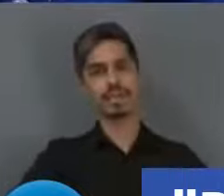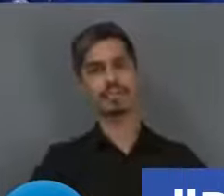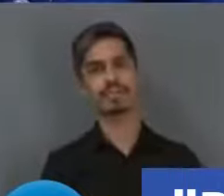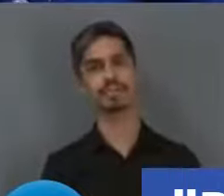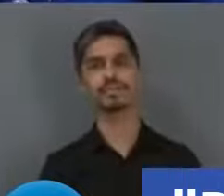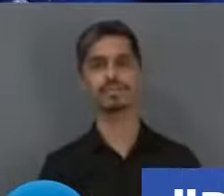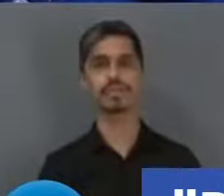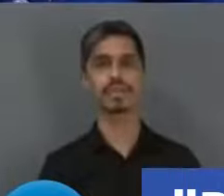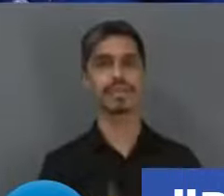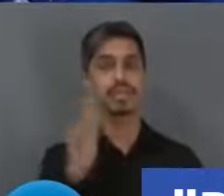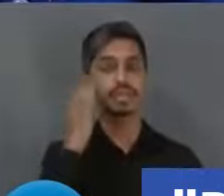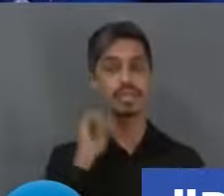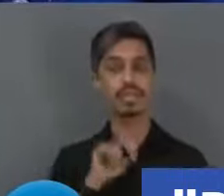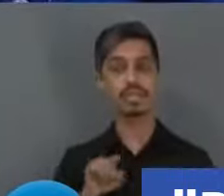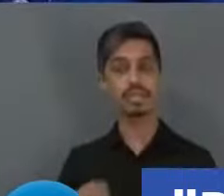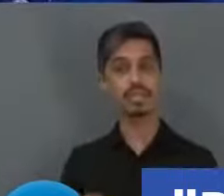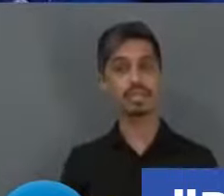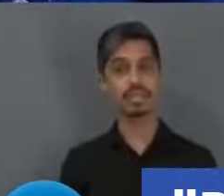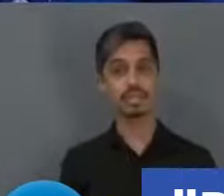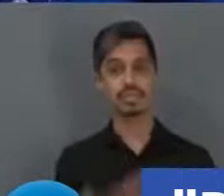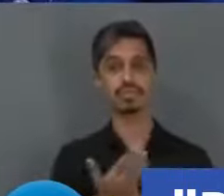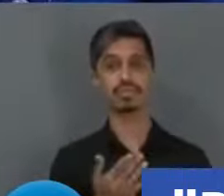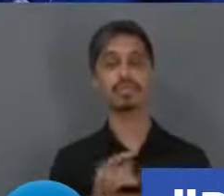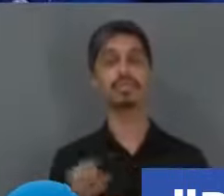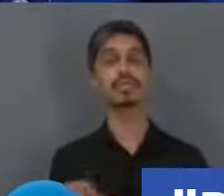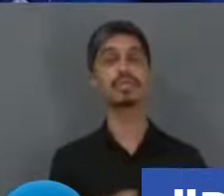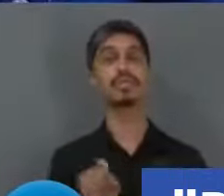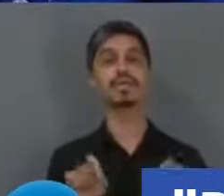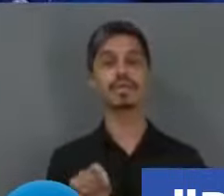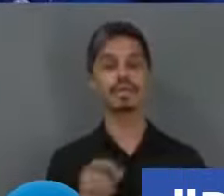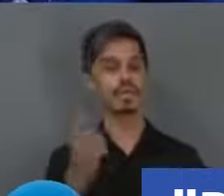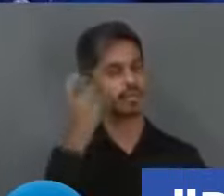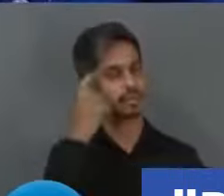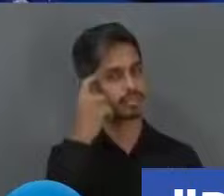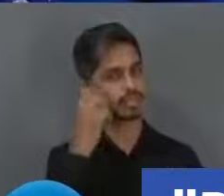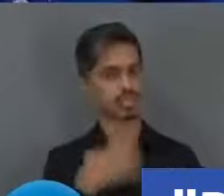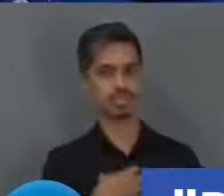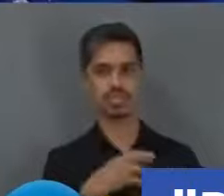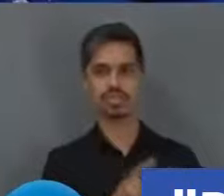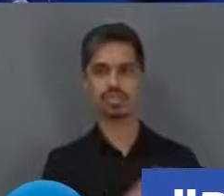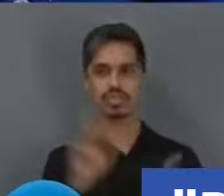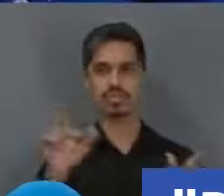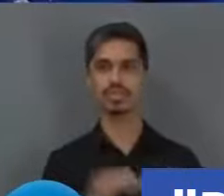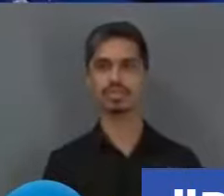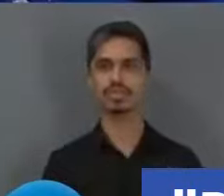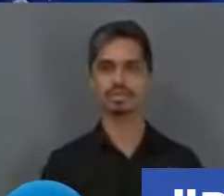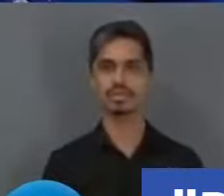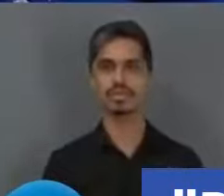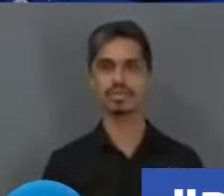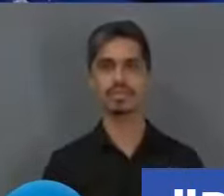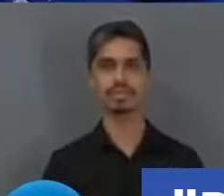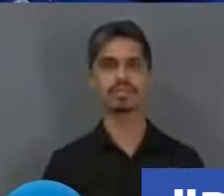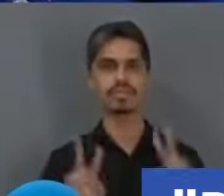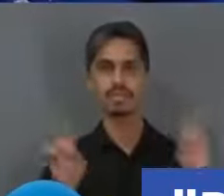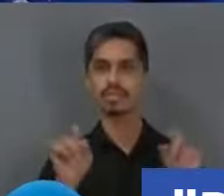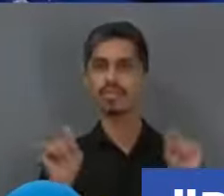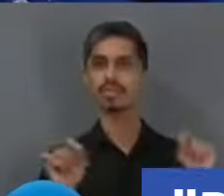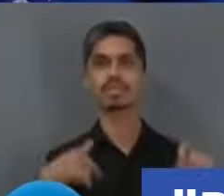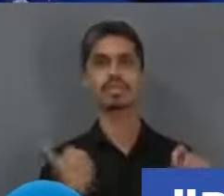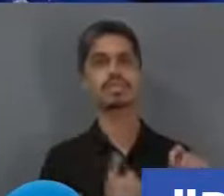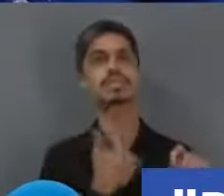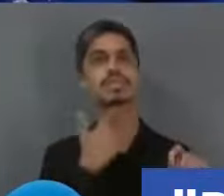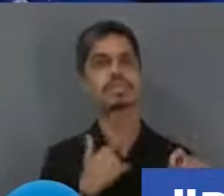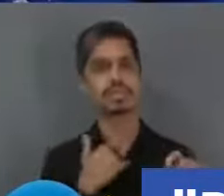ele nos ajuda também a pensar diferente em relação ao que queremos como